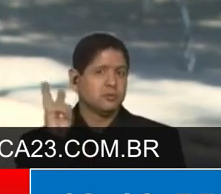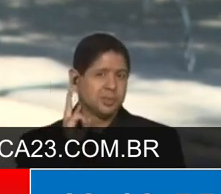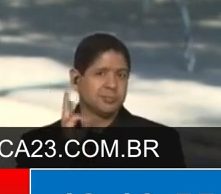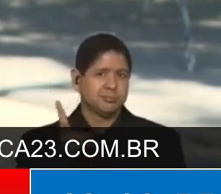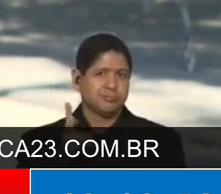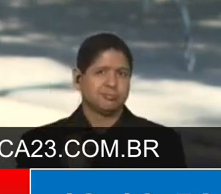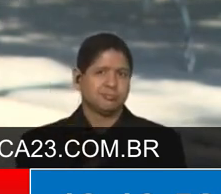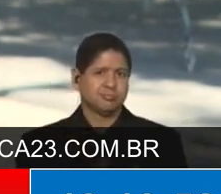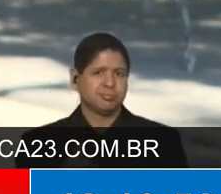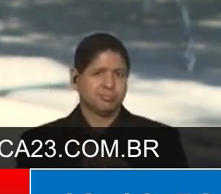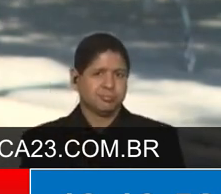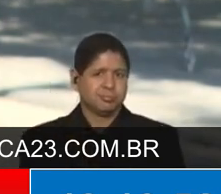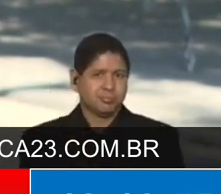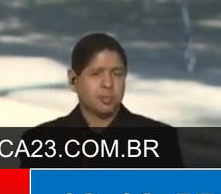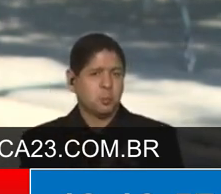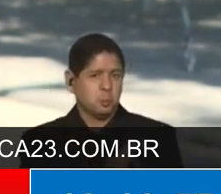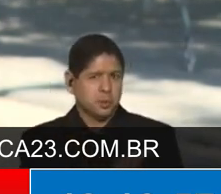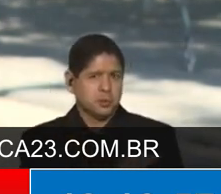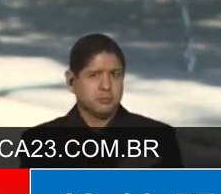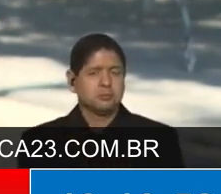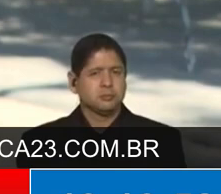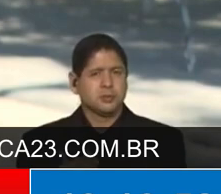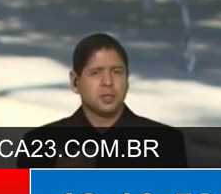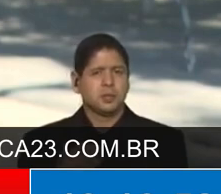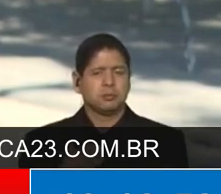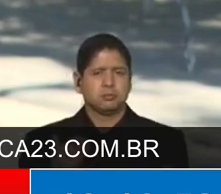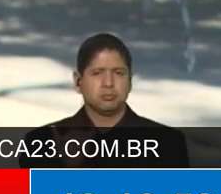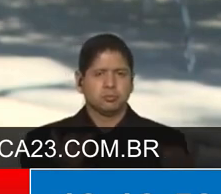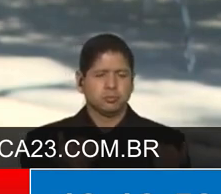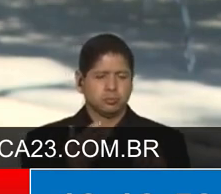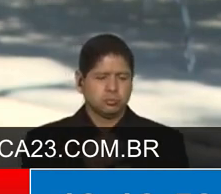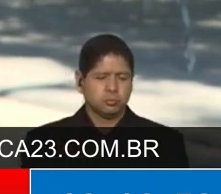da intervenção policial. De acordo com o levantamento,